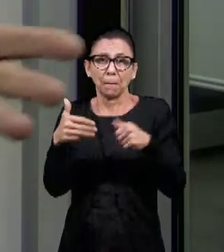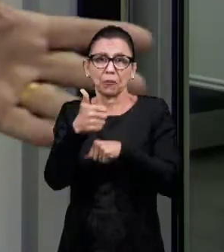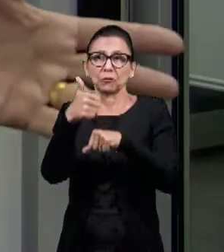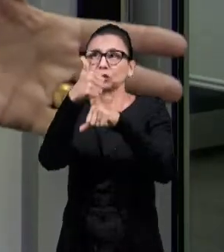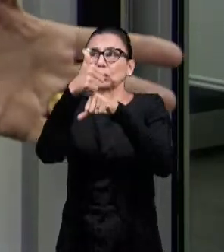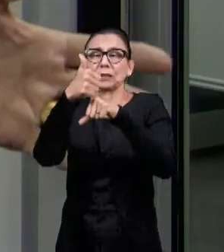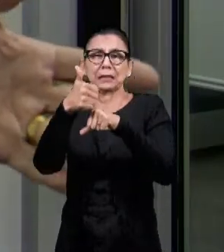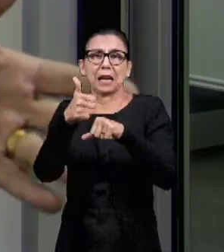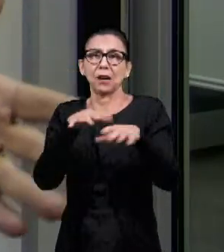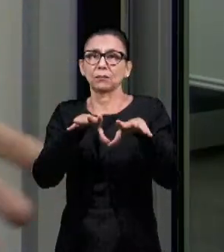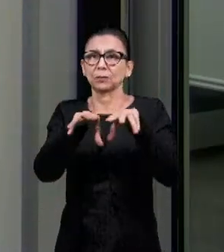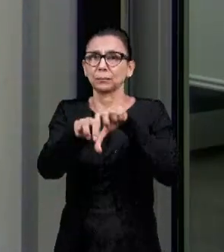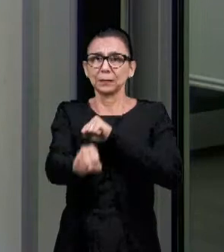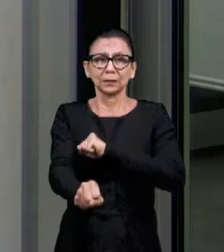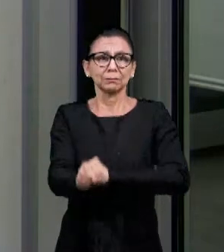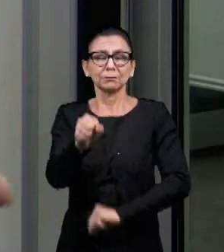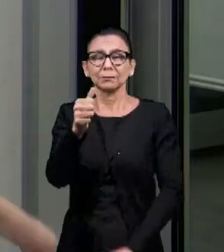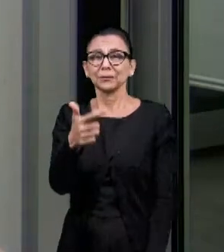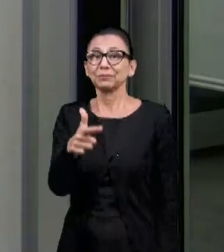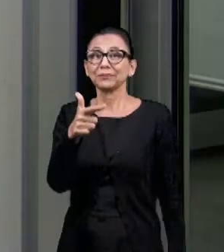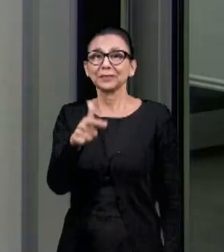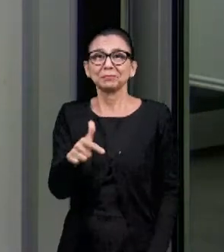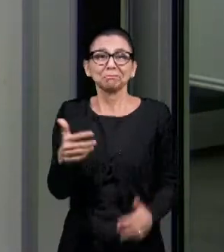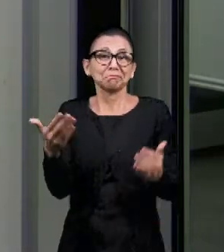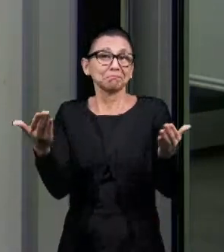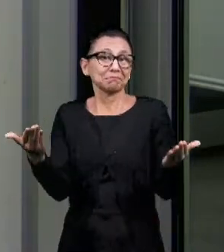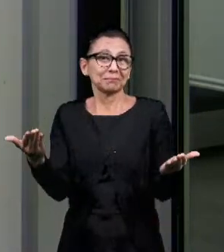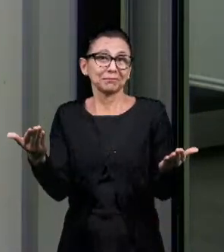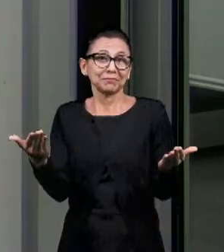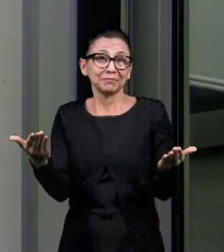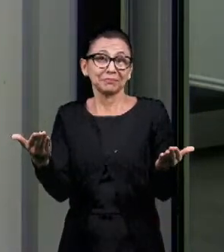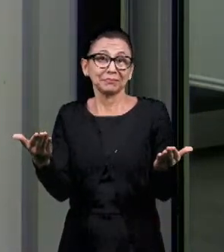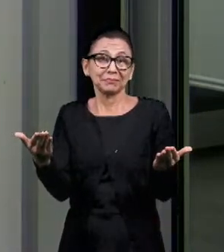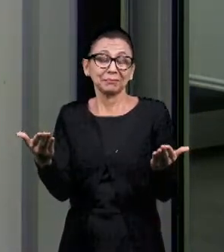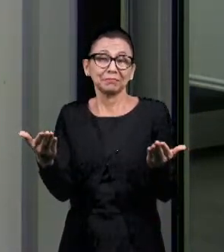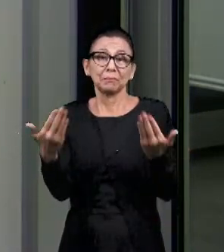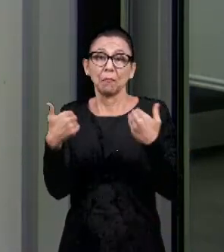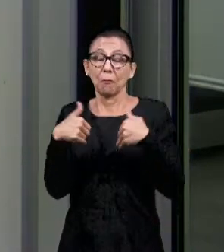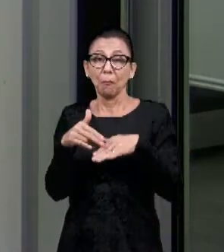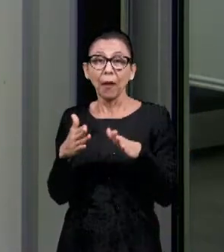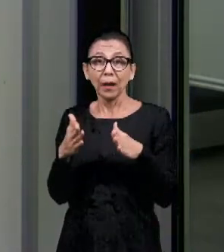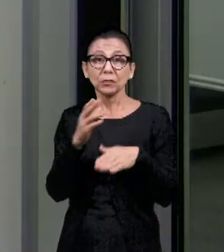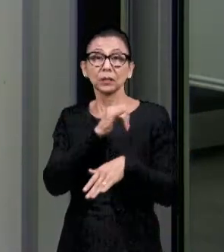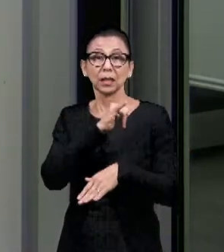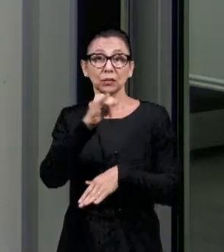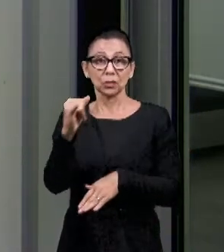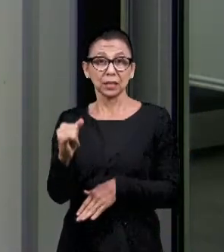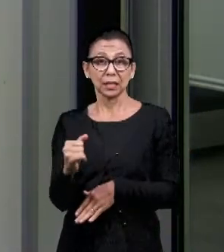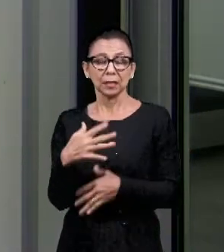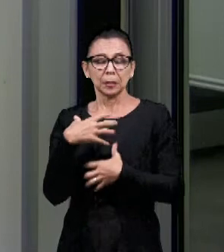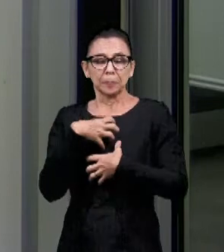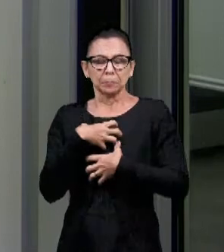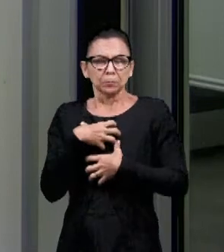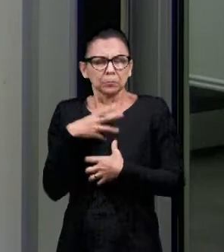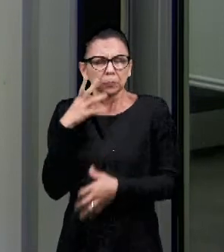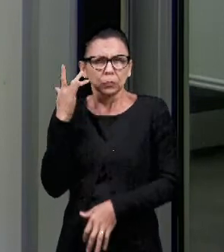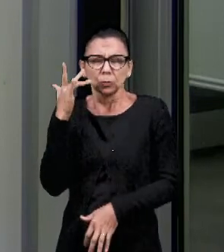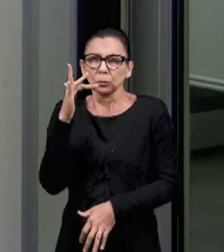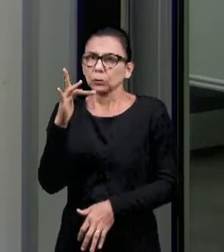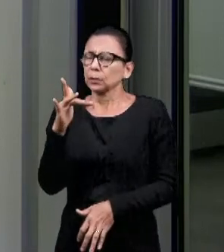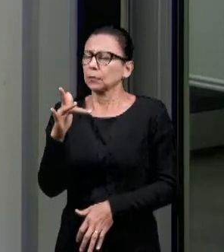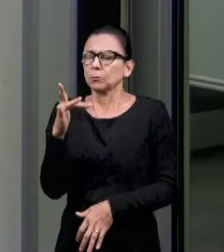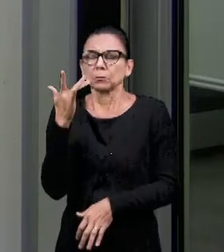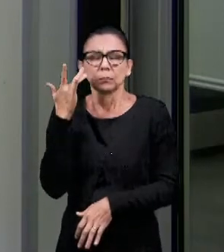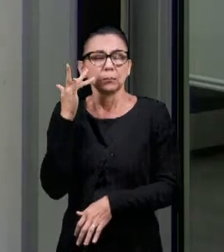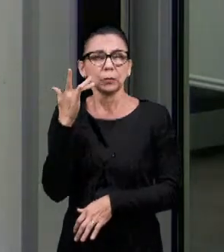Sérgio não tem, não é? Então, a gente faz com muito temor. Quer dizer para os irmãos que a gente faz com muito temor.